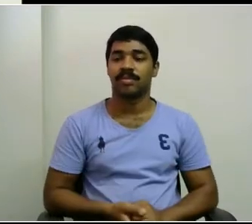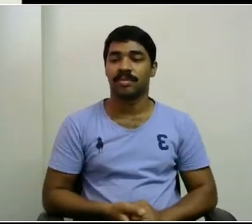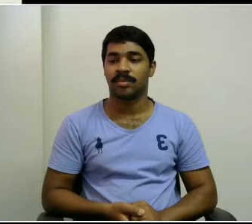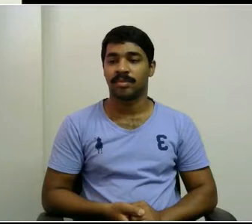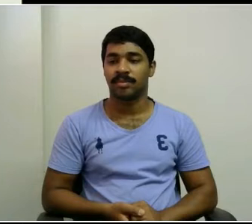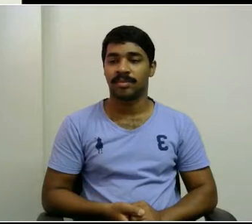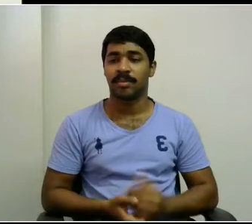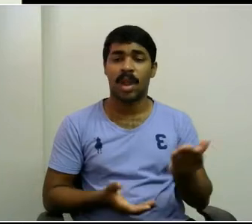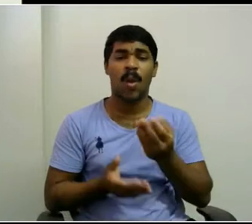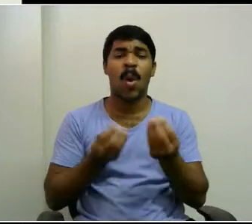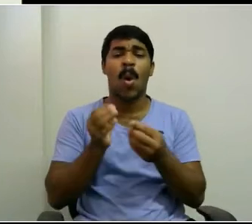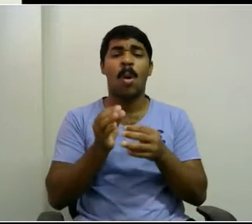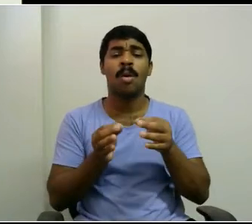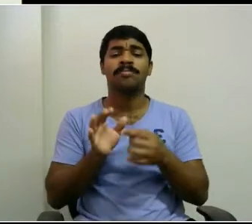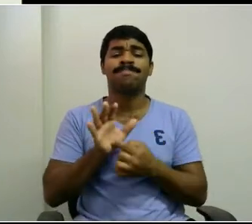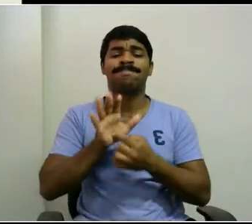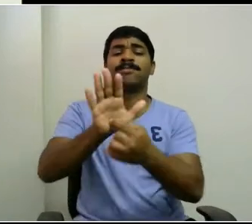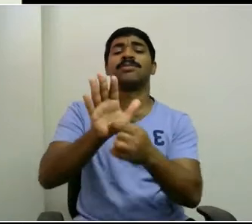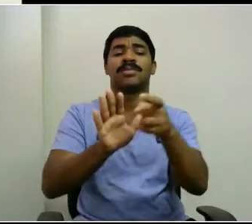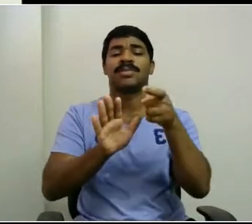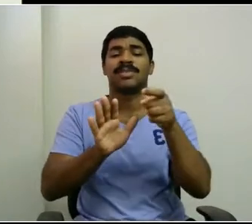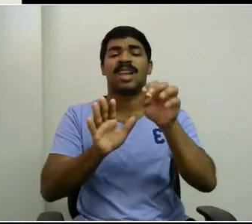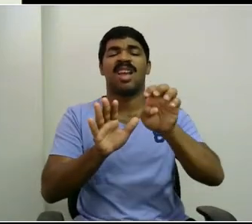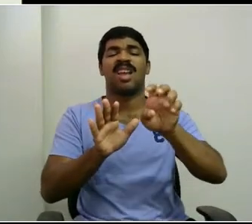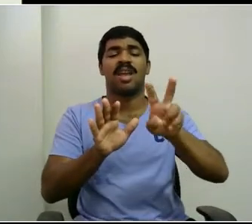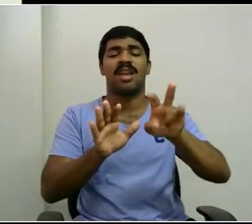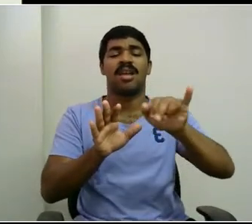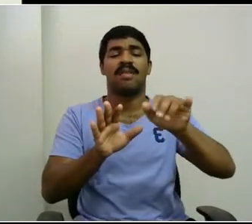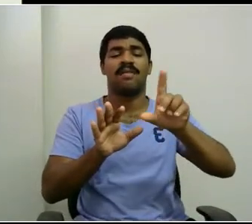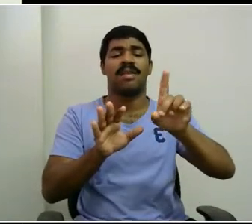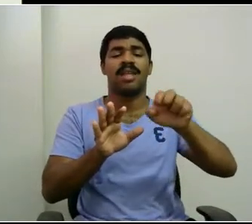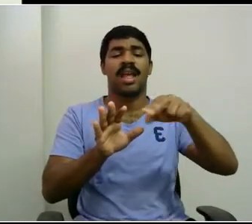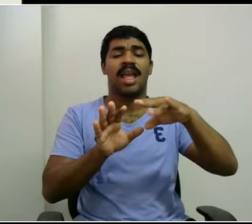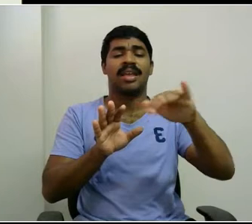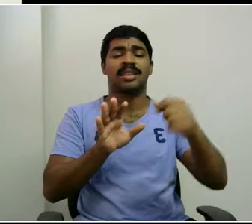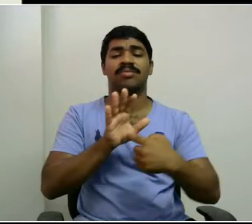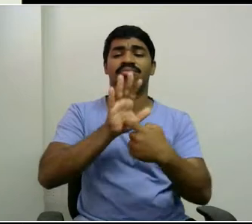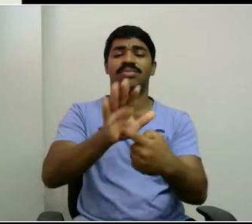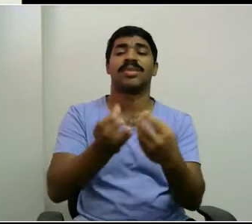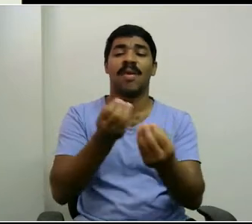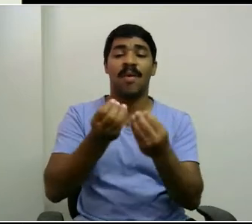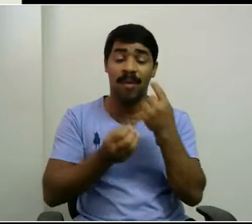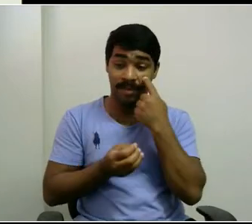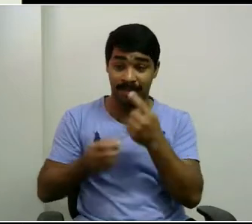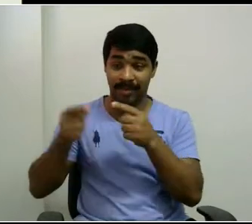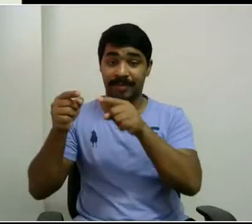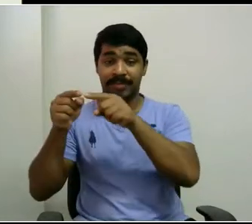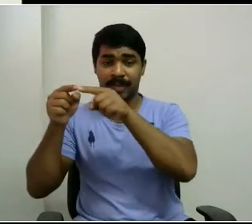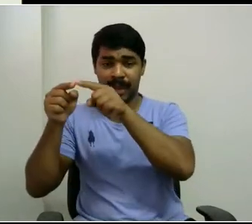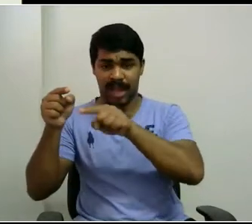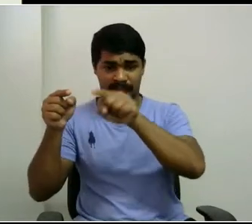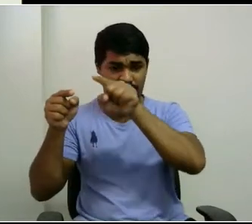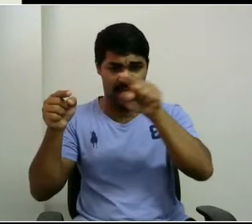deixar o x em evidência, tá? O que que tem em comum aqui, ó, entre esse daqui e esse daqui é o x. Então, você vai imaginar